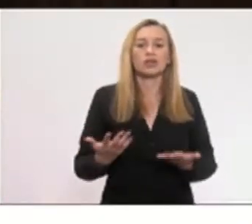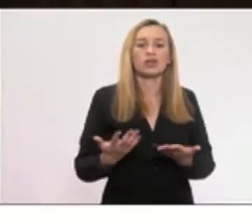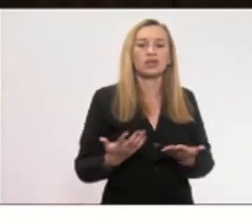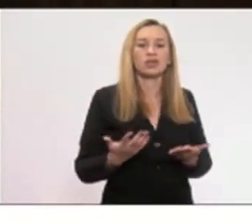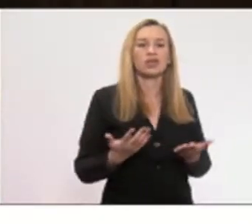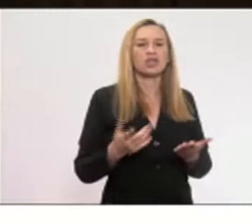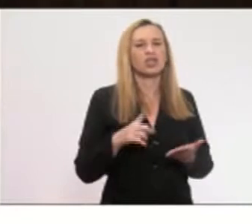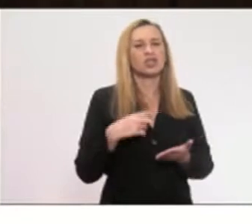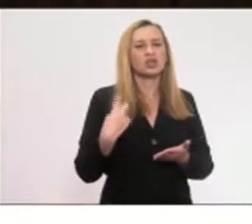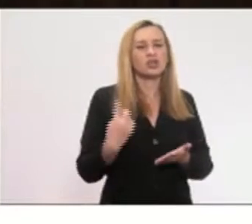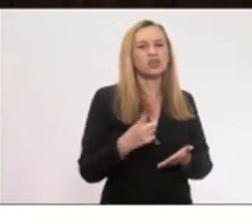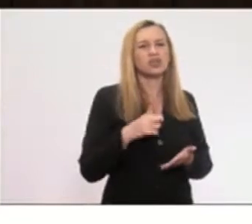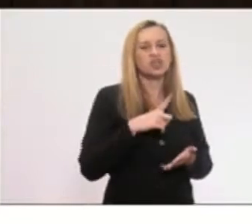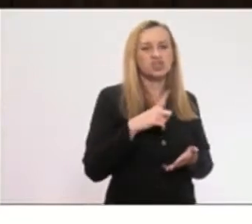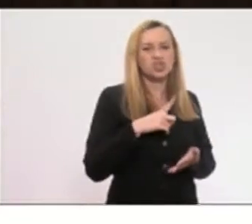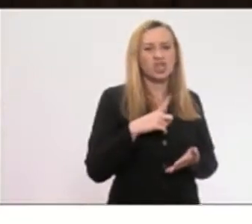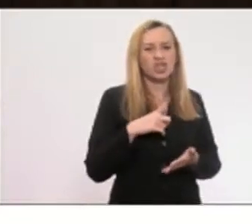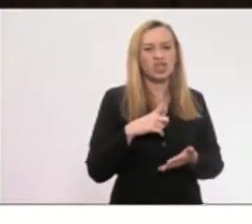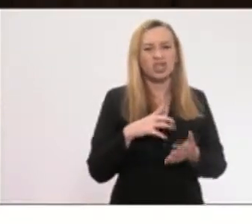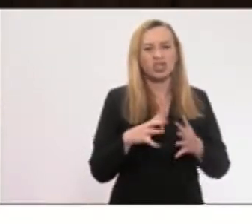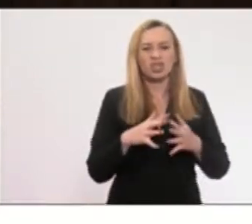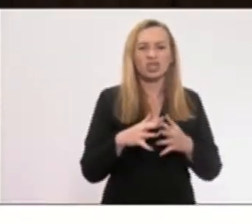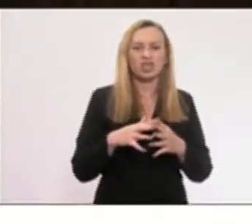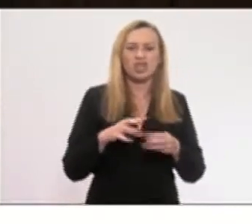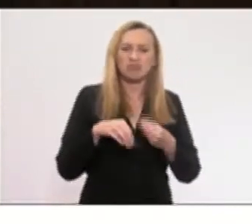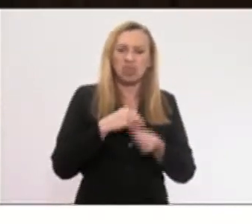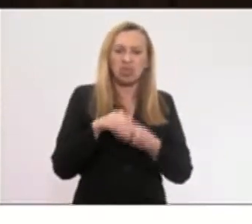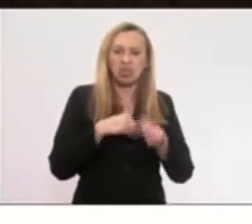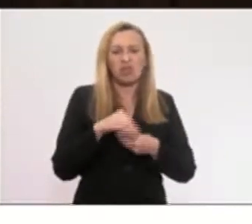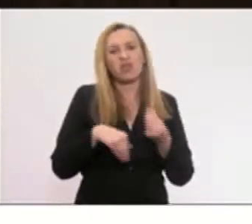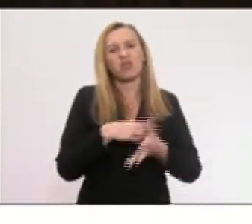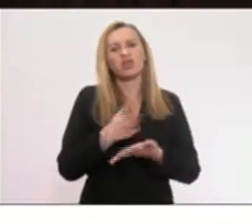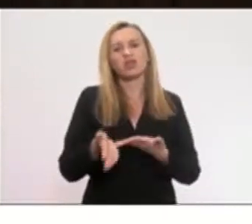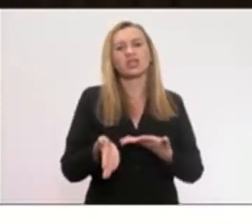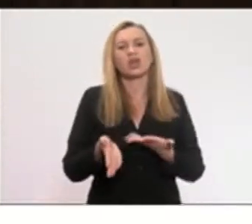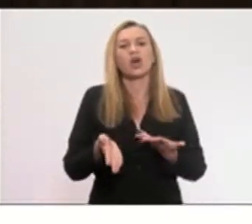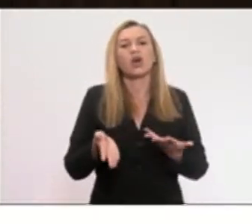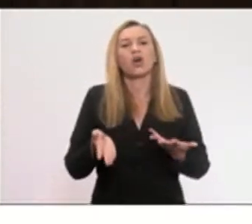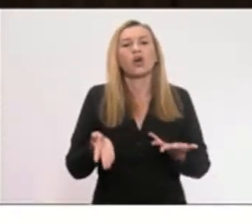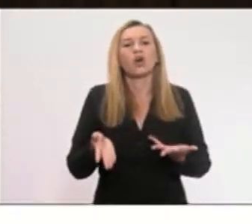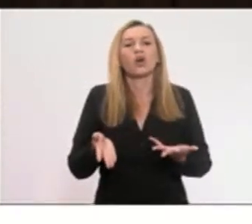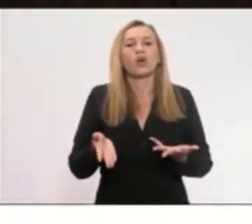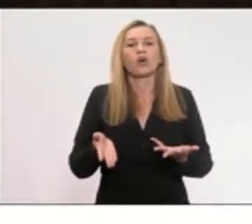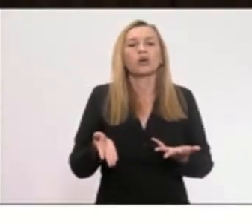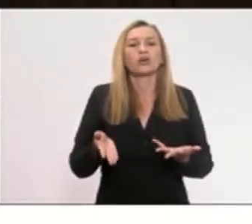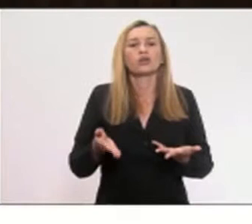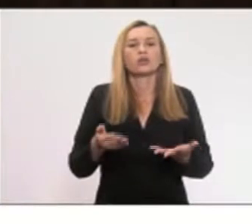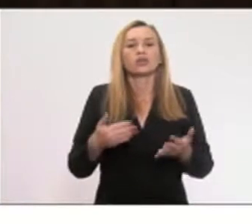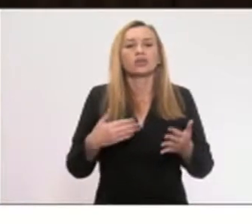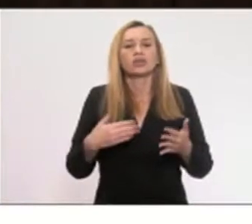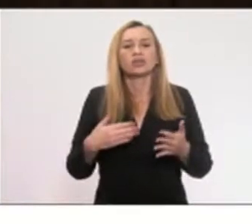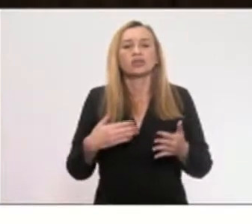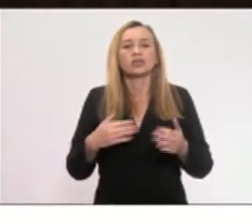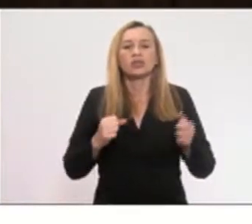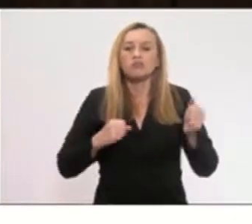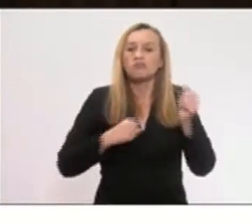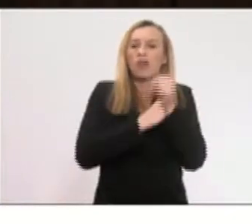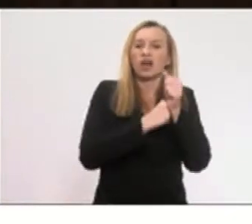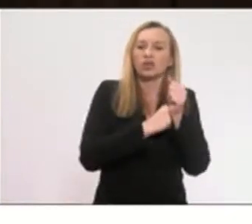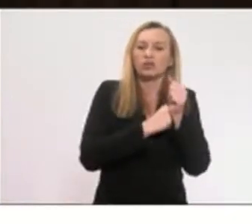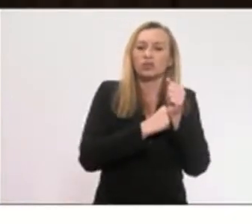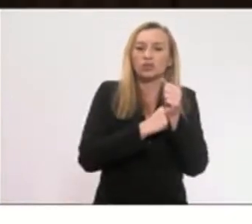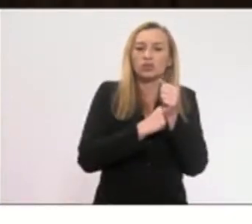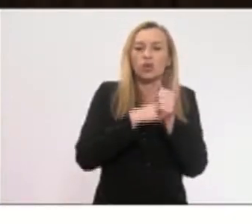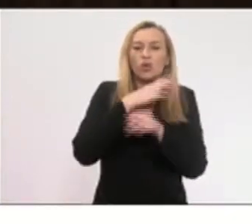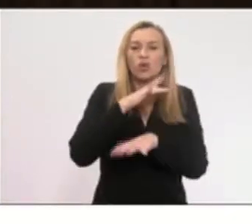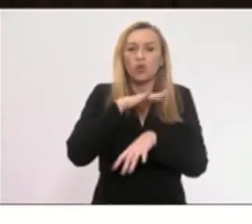e a gente tem um desmantelamento completo, com impactos terríveis,